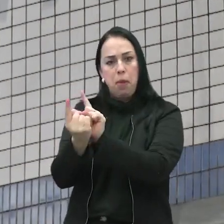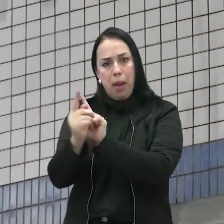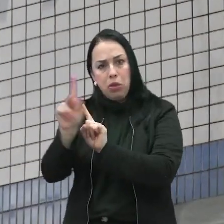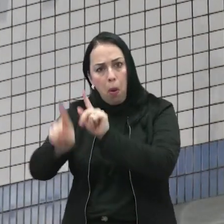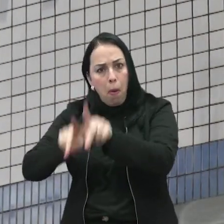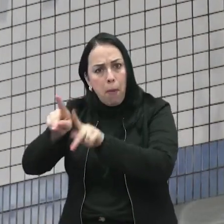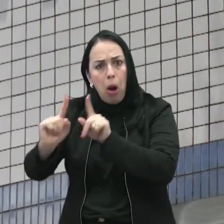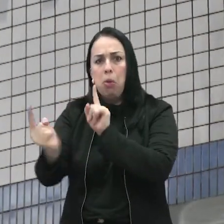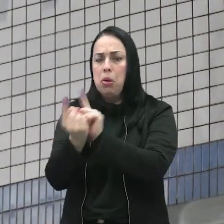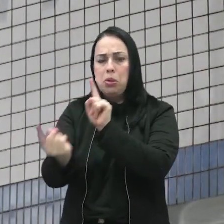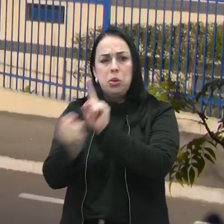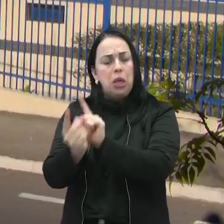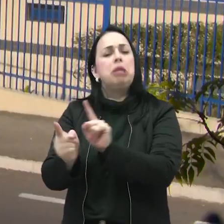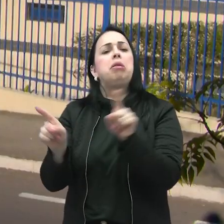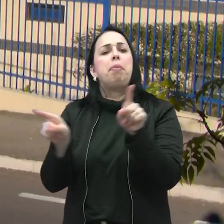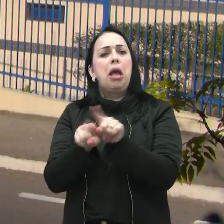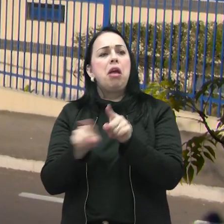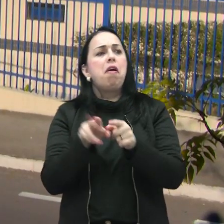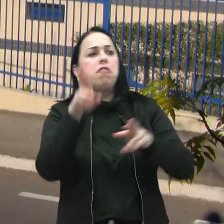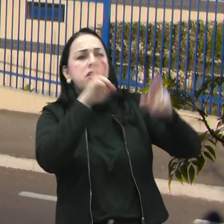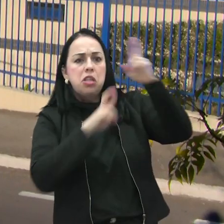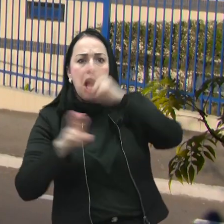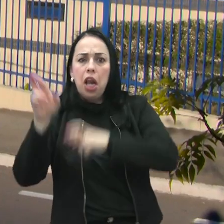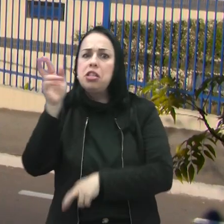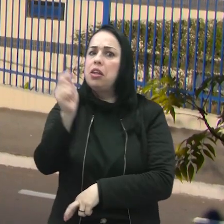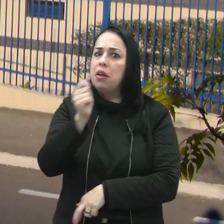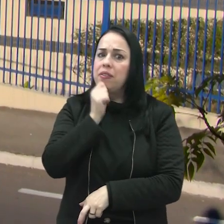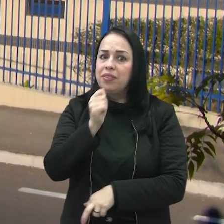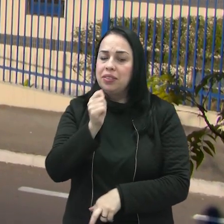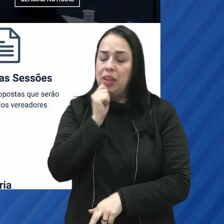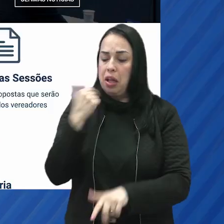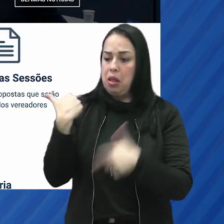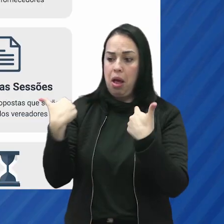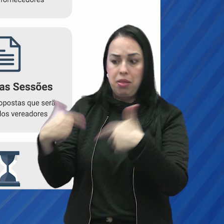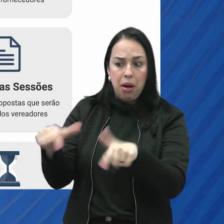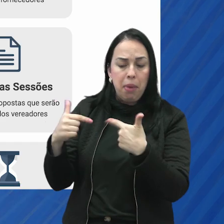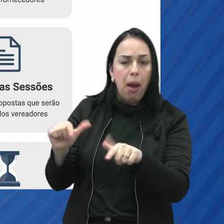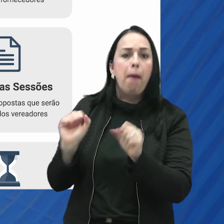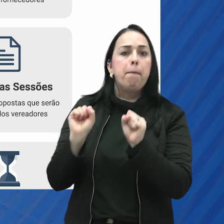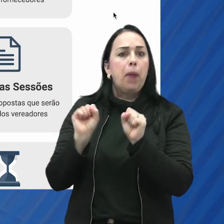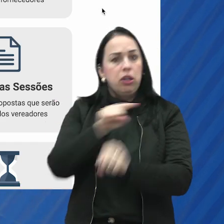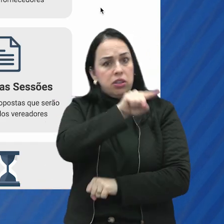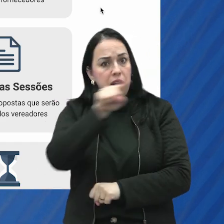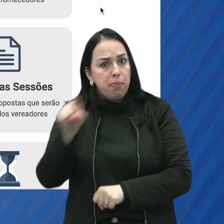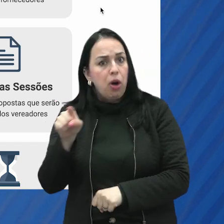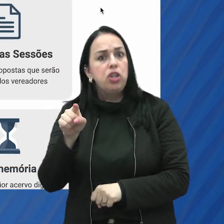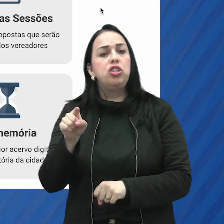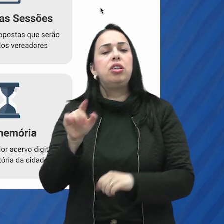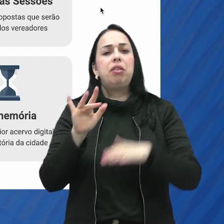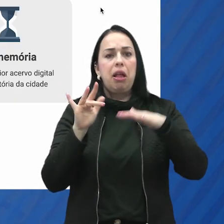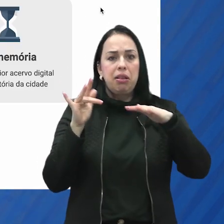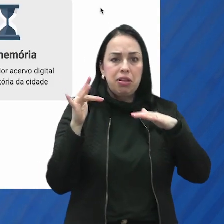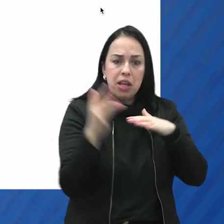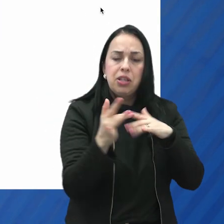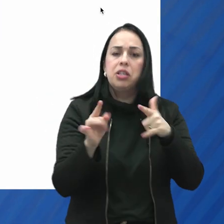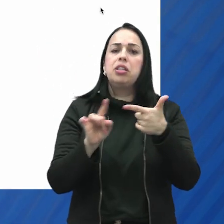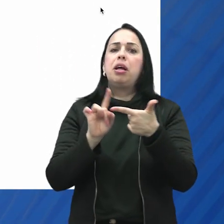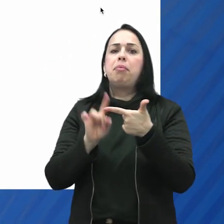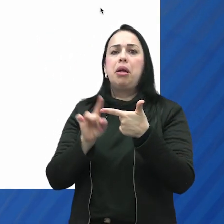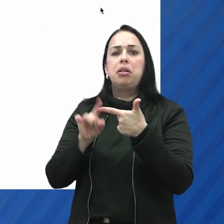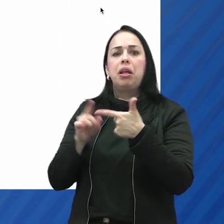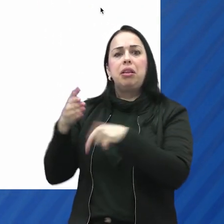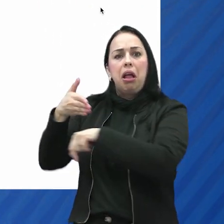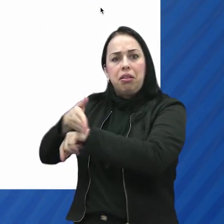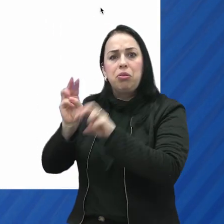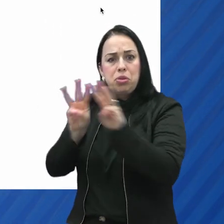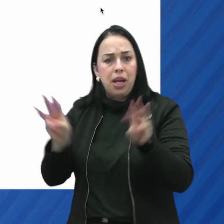os atendimentos à população e seguem fiscalizando os serviços públicos. Esse trabalho pode ser acompanhado pelos canais da Câmara